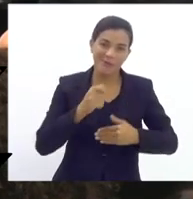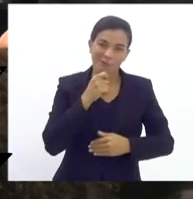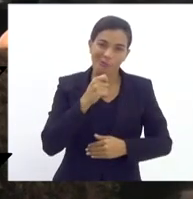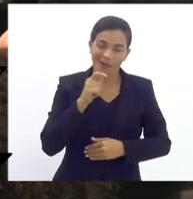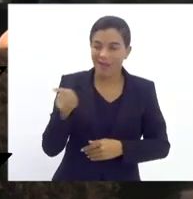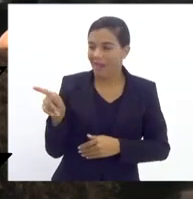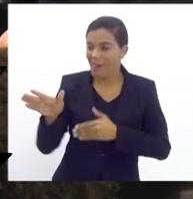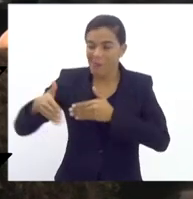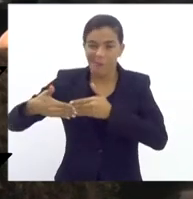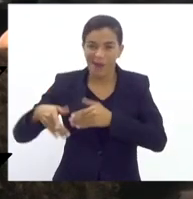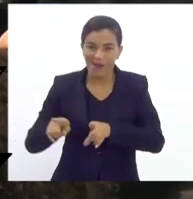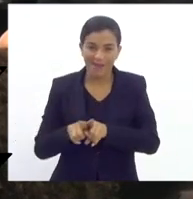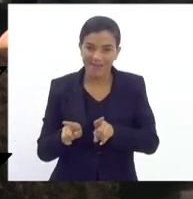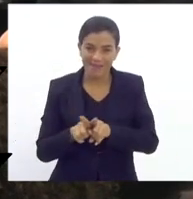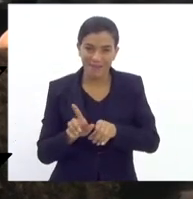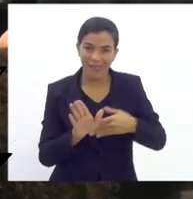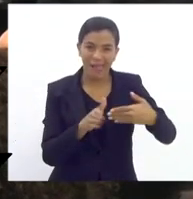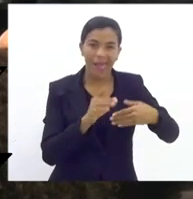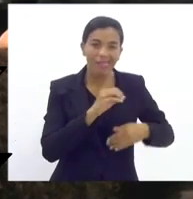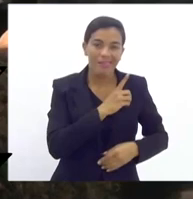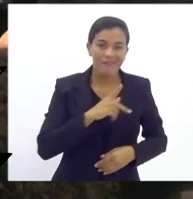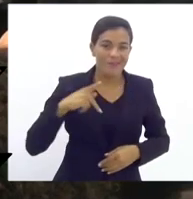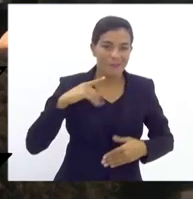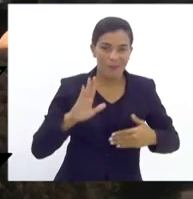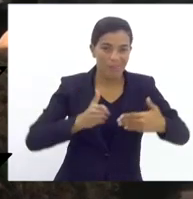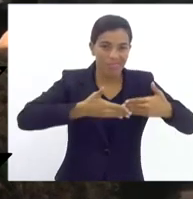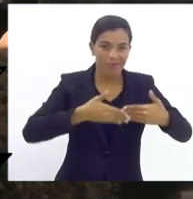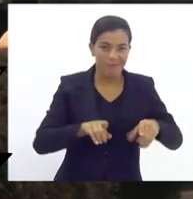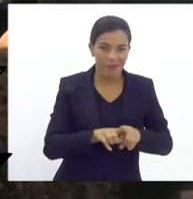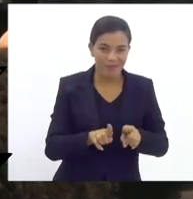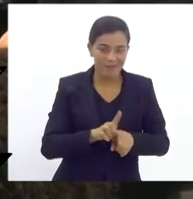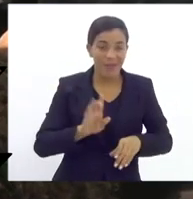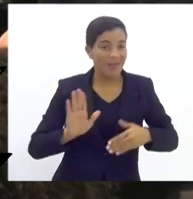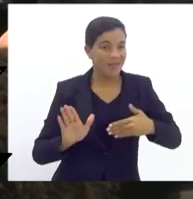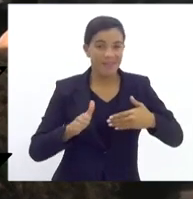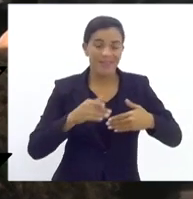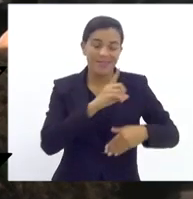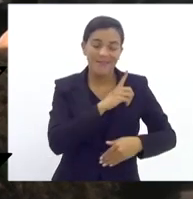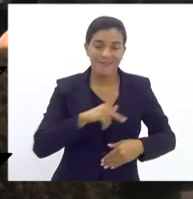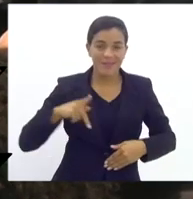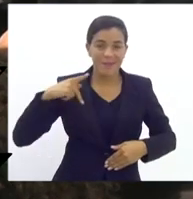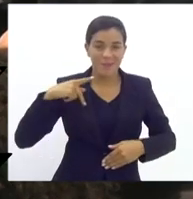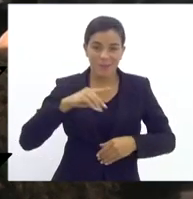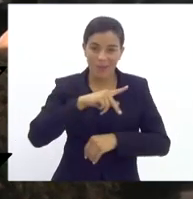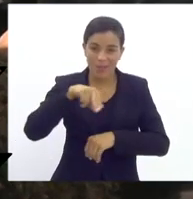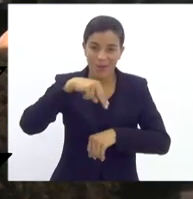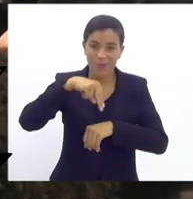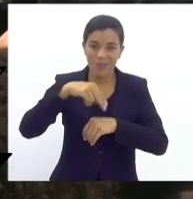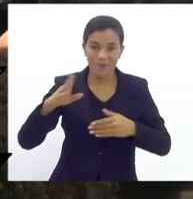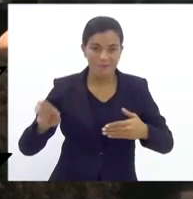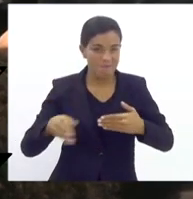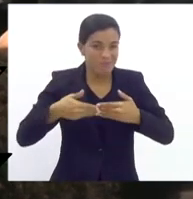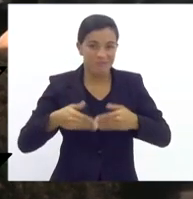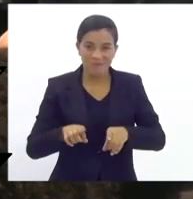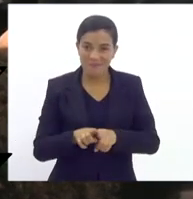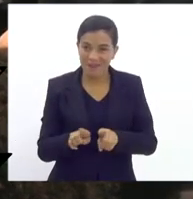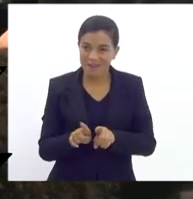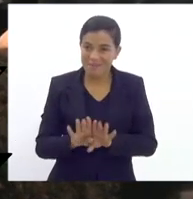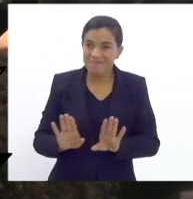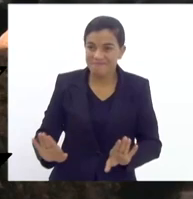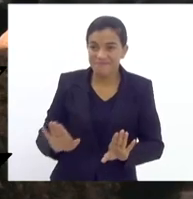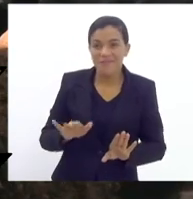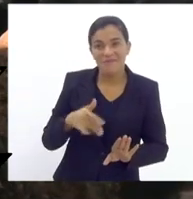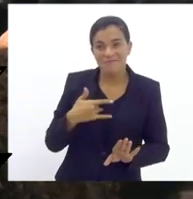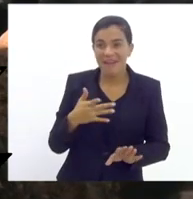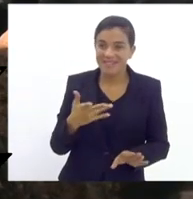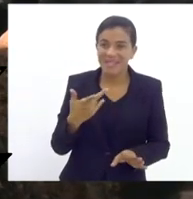não paro A Dani não vai parar Defensoria Pública não para Defensoria Pública da União também não para nossa dever de ofício mas para além de viver